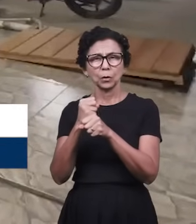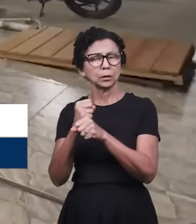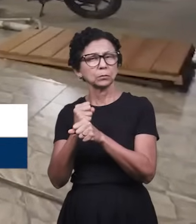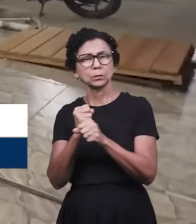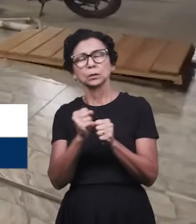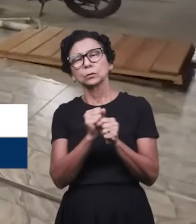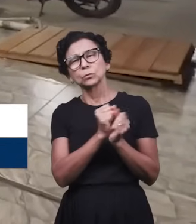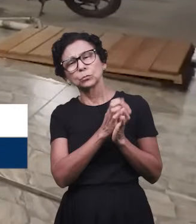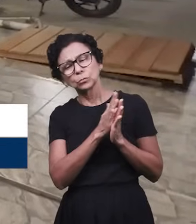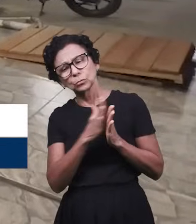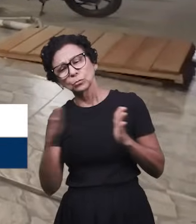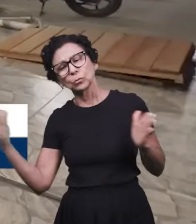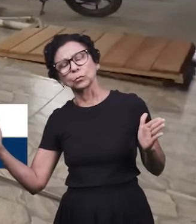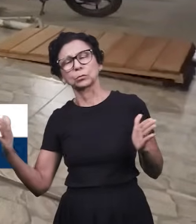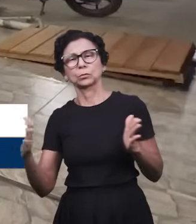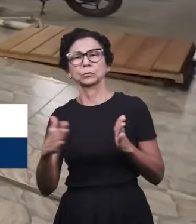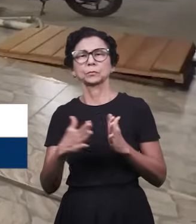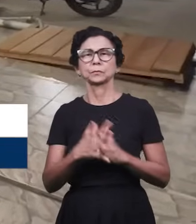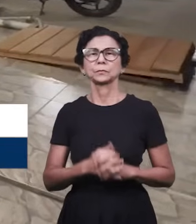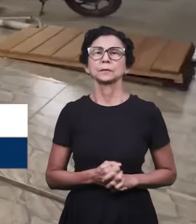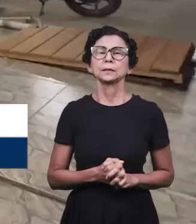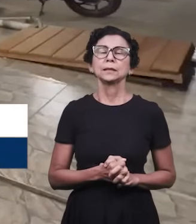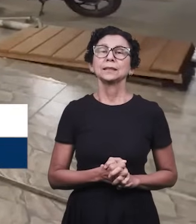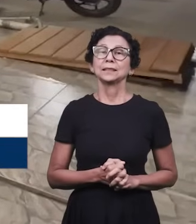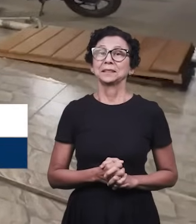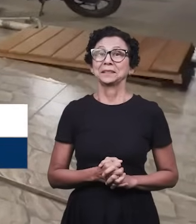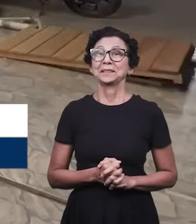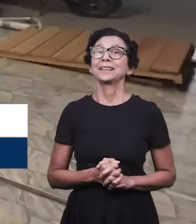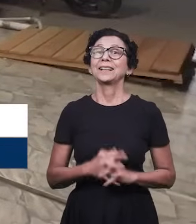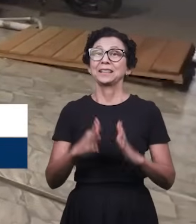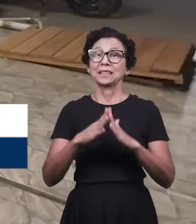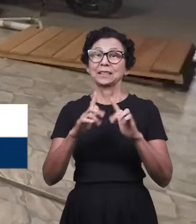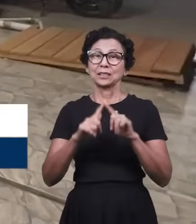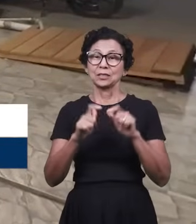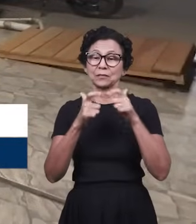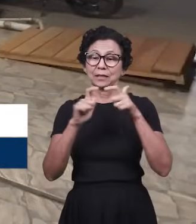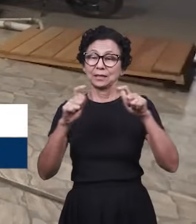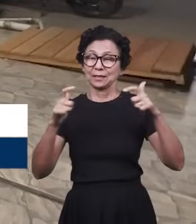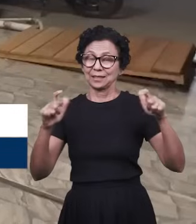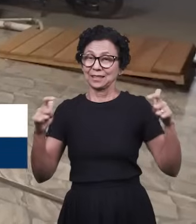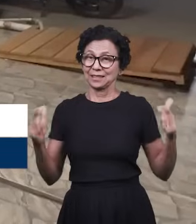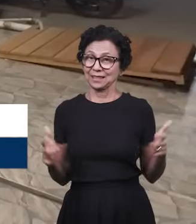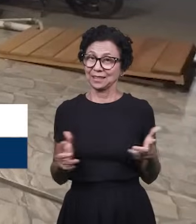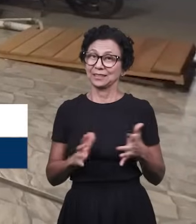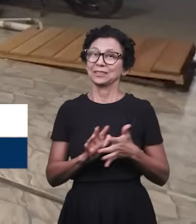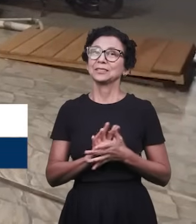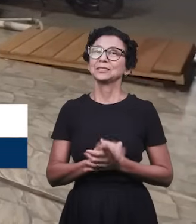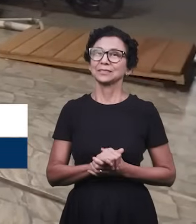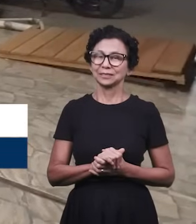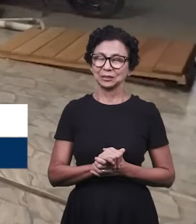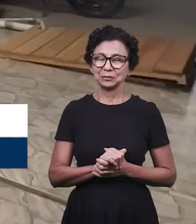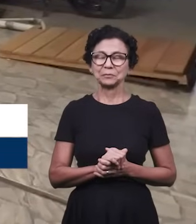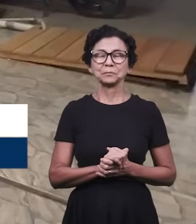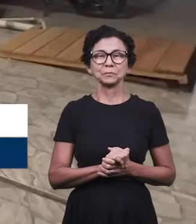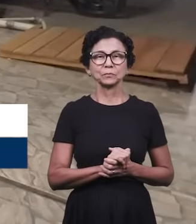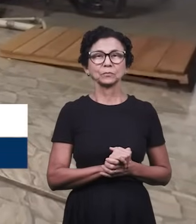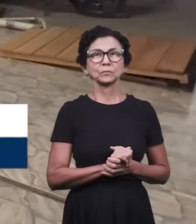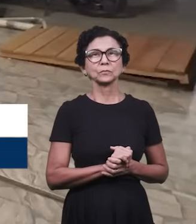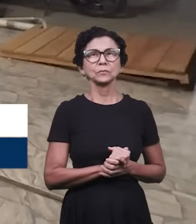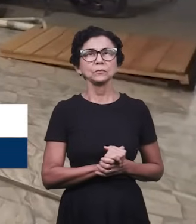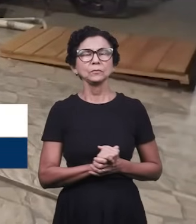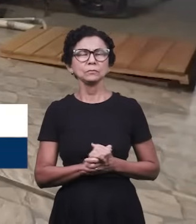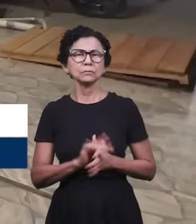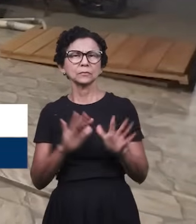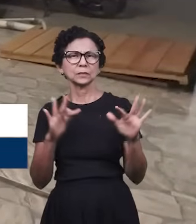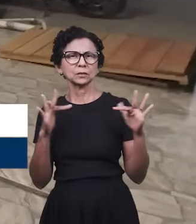aqui está prosperando, né? Está crescendo. Nós já temos um número de pessoas, de famílias que nós